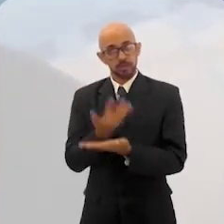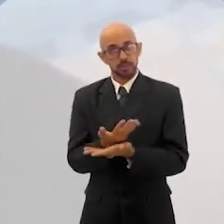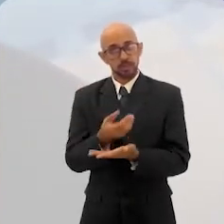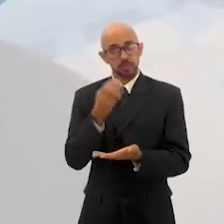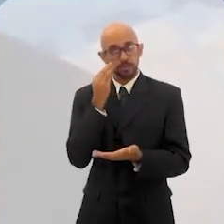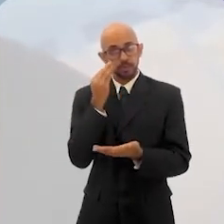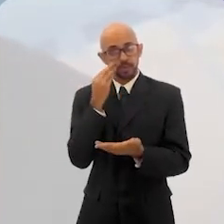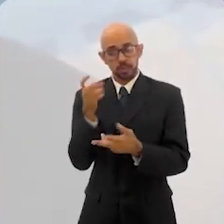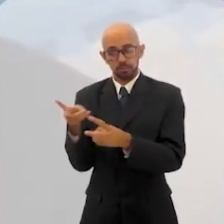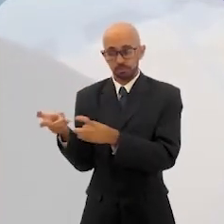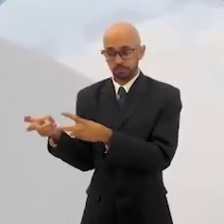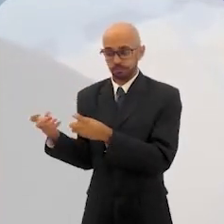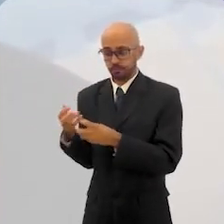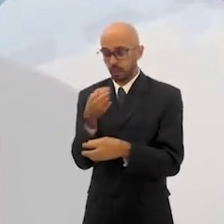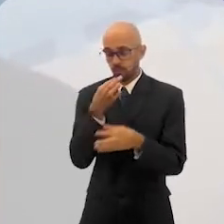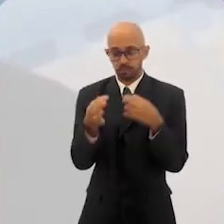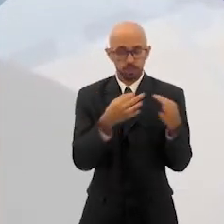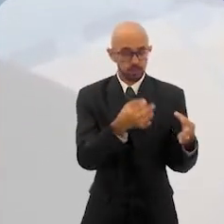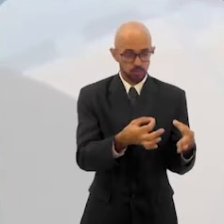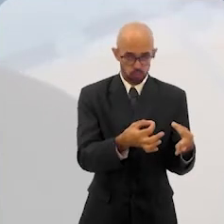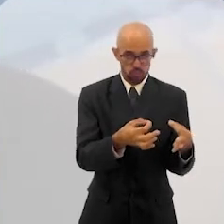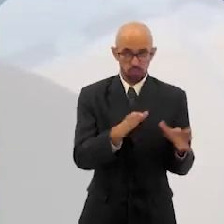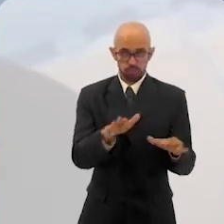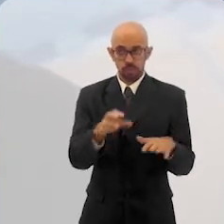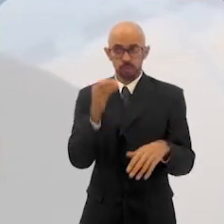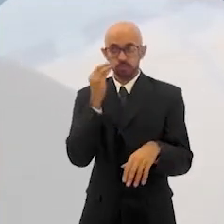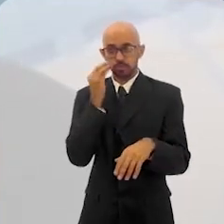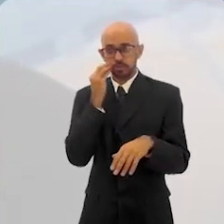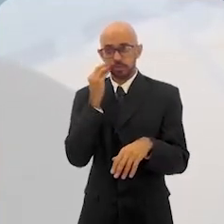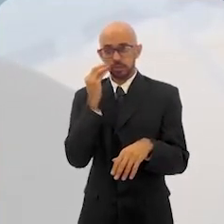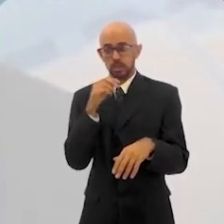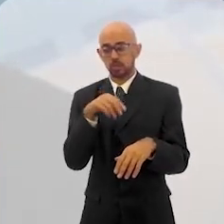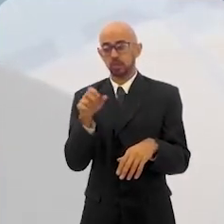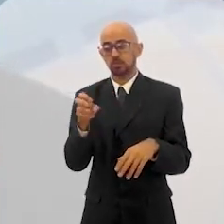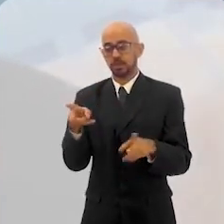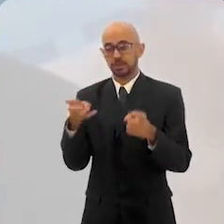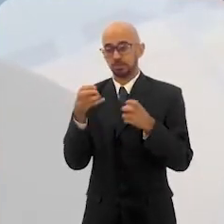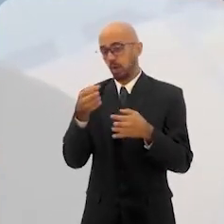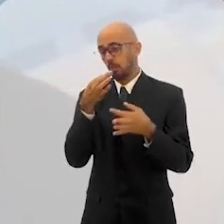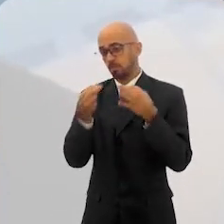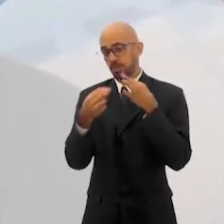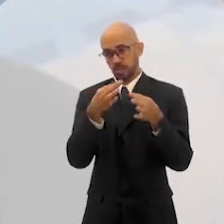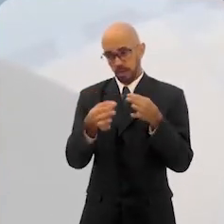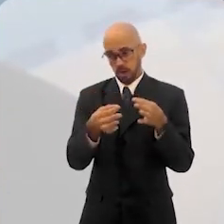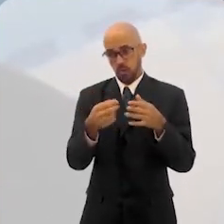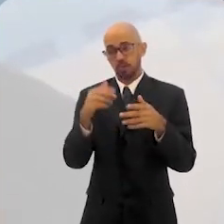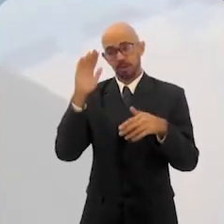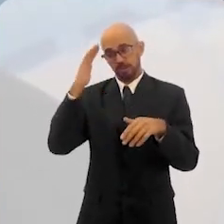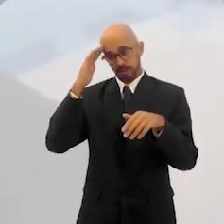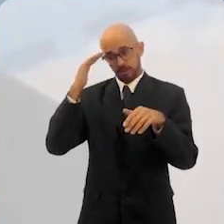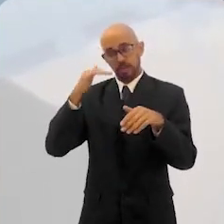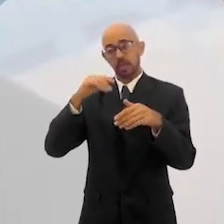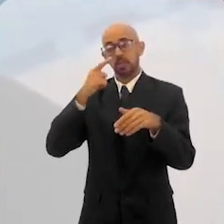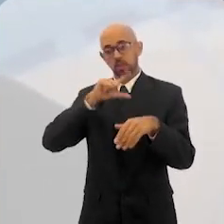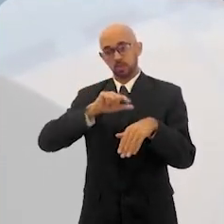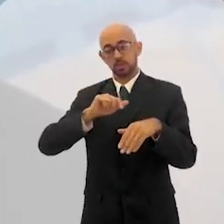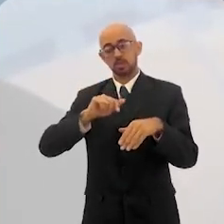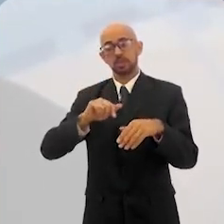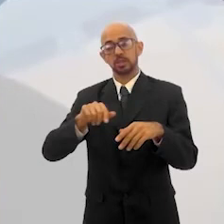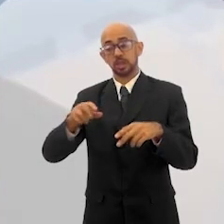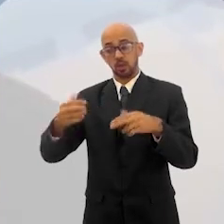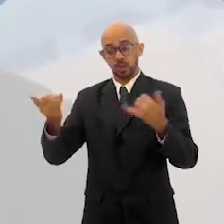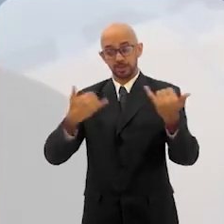ouvir todo mundo. É óbvio que eu vou ter que tomar uma decisão, mas eu tento ouvir, né, o A, o B, o C, para entender e chegar, com base